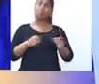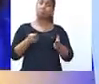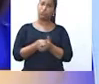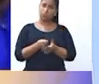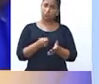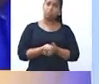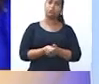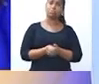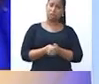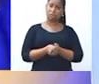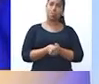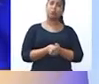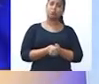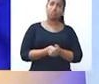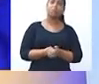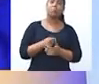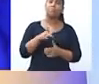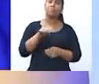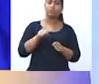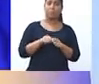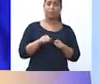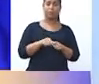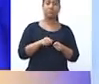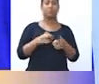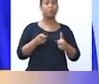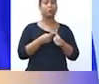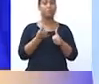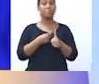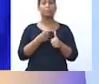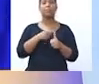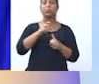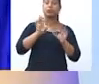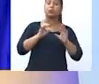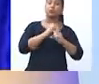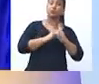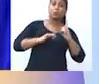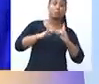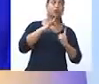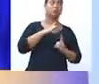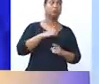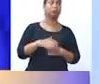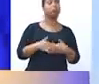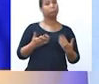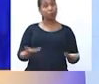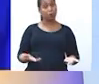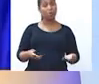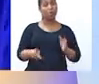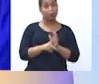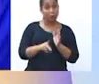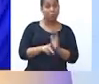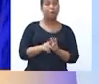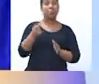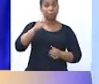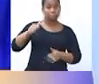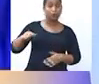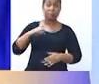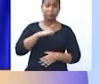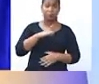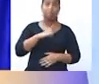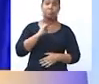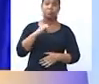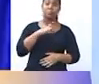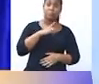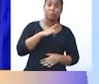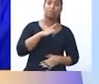rigorosidade metódica para você fazer. Você primeiro tem que ver se aquilo é um fenômeno social. Ou seja, ele é genérico, ele se repete. Então, se eu